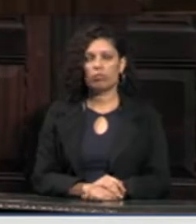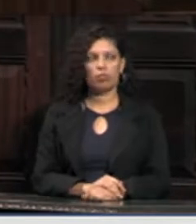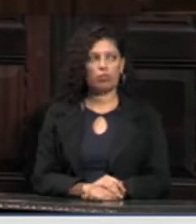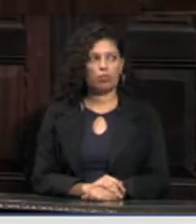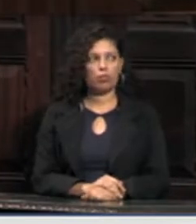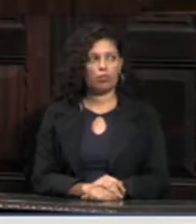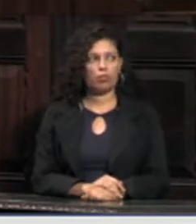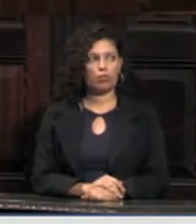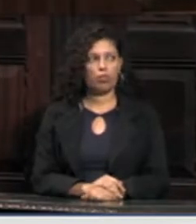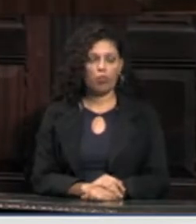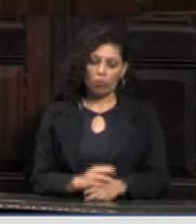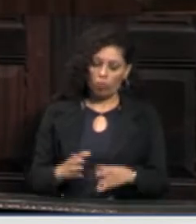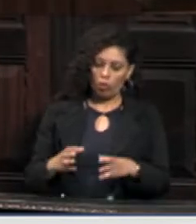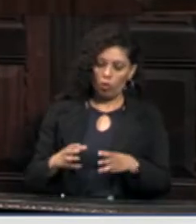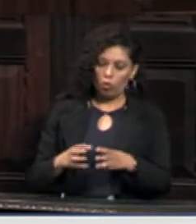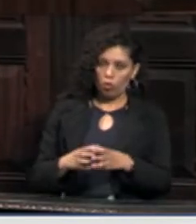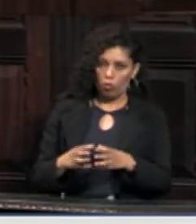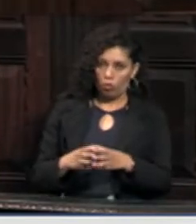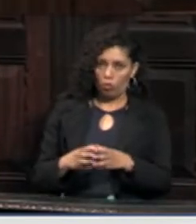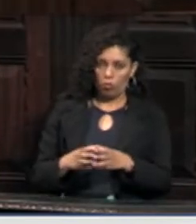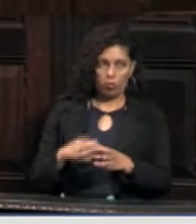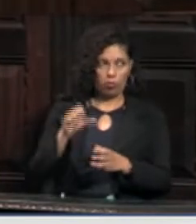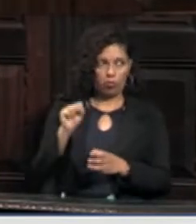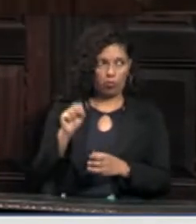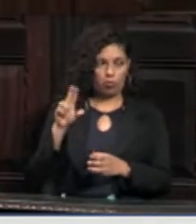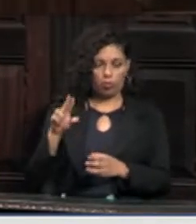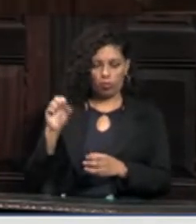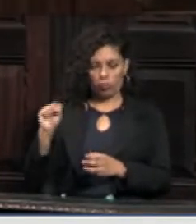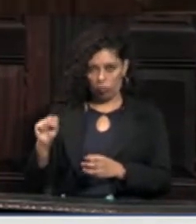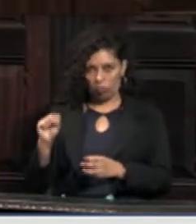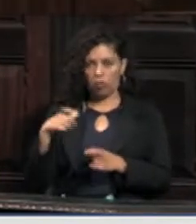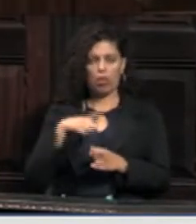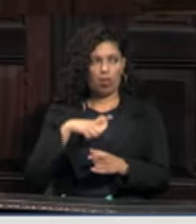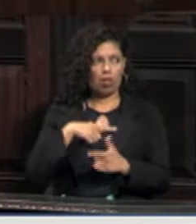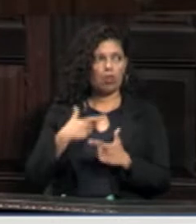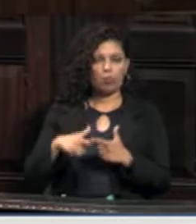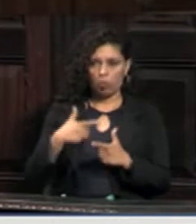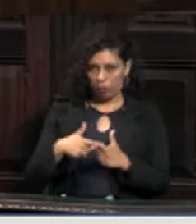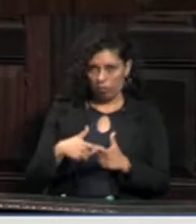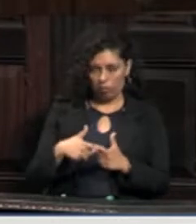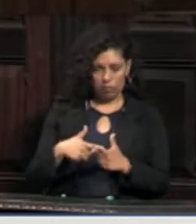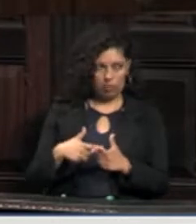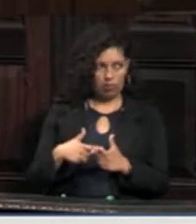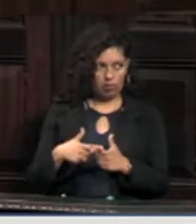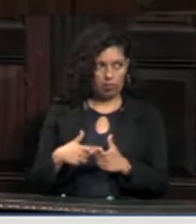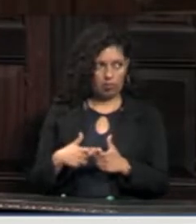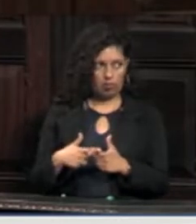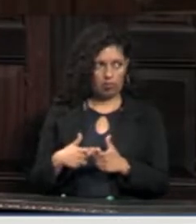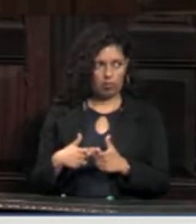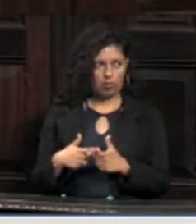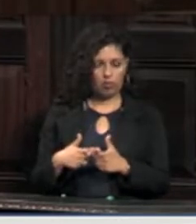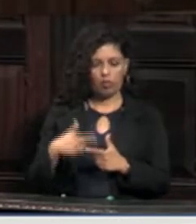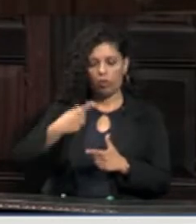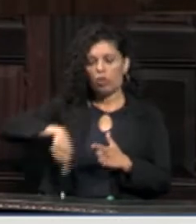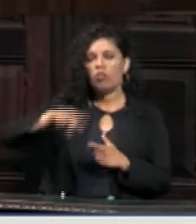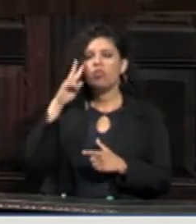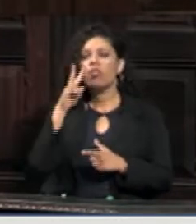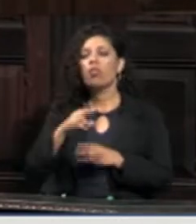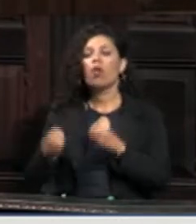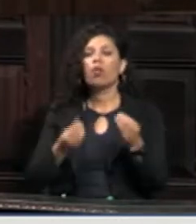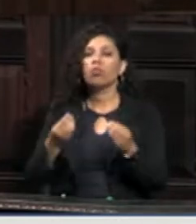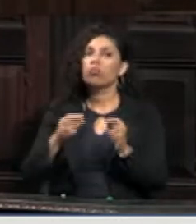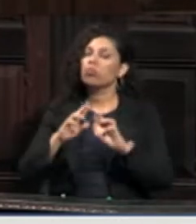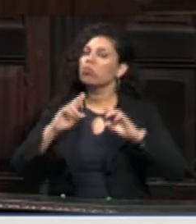O sistema de saúde, ele vive um grande problema. Isso precisa ser visto de uma outra maneira.